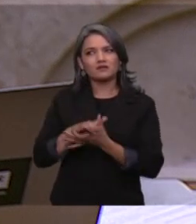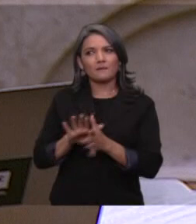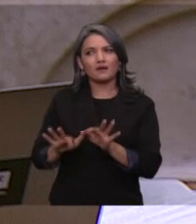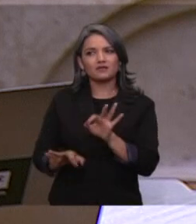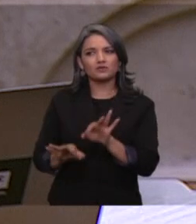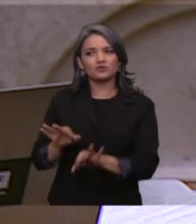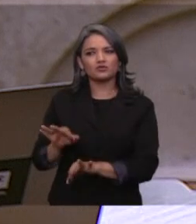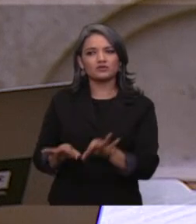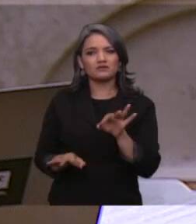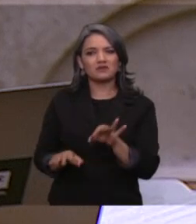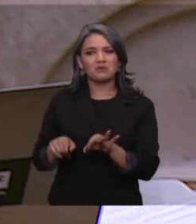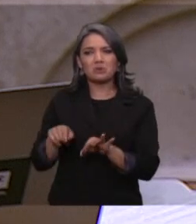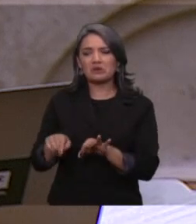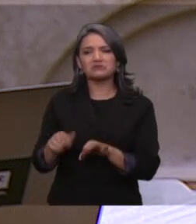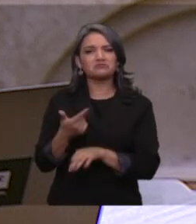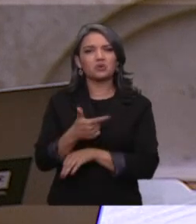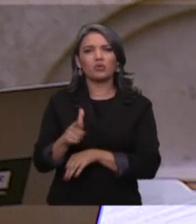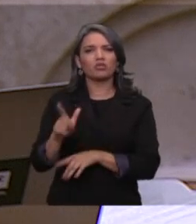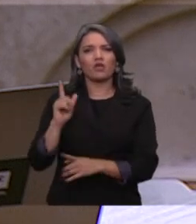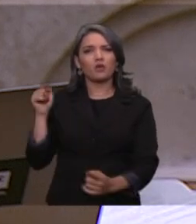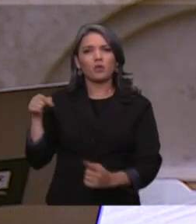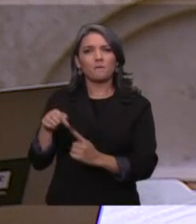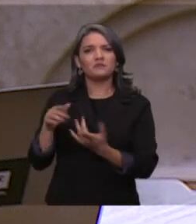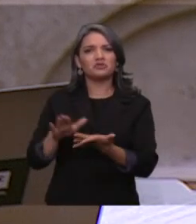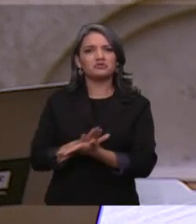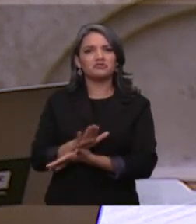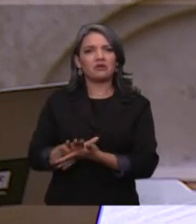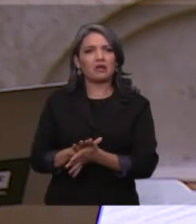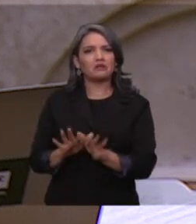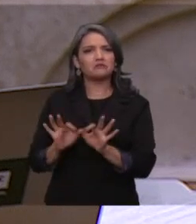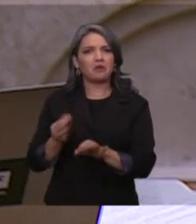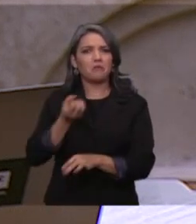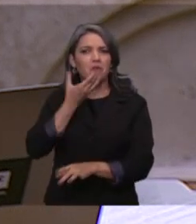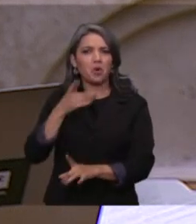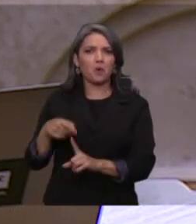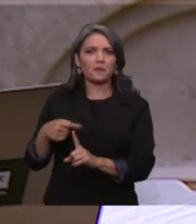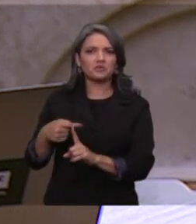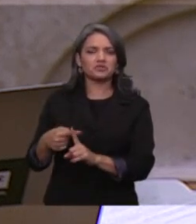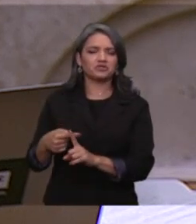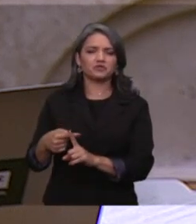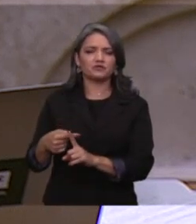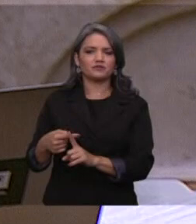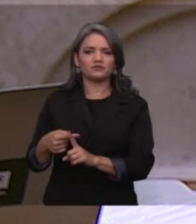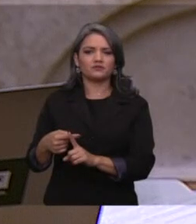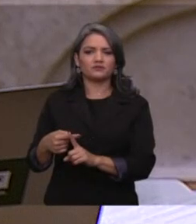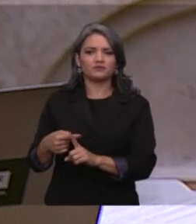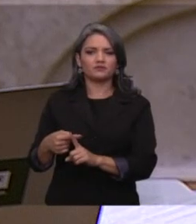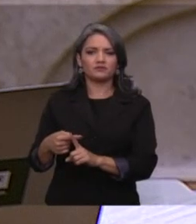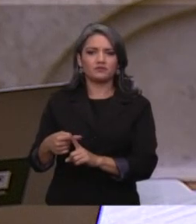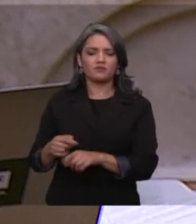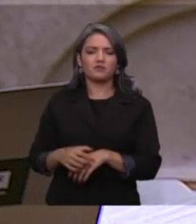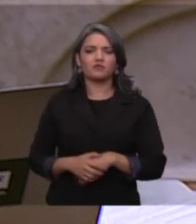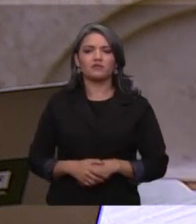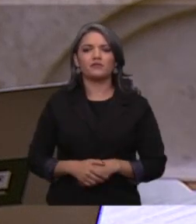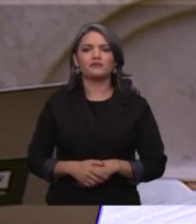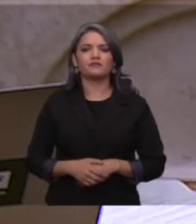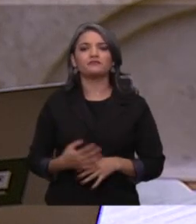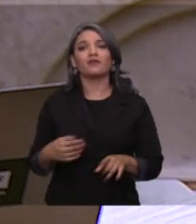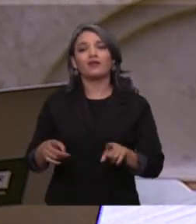preencha alguma finalidade social relevante sem descurar